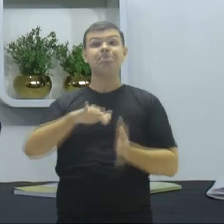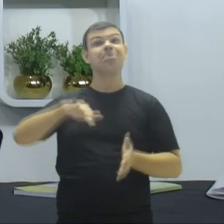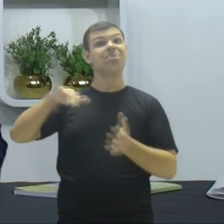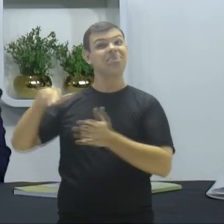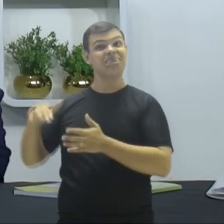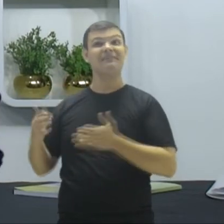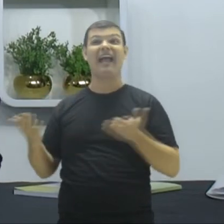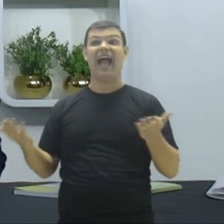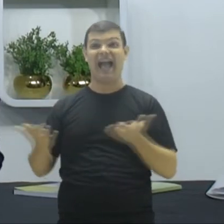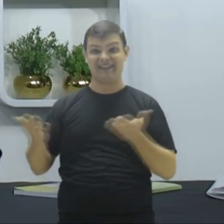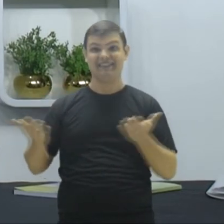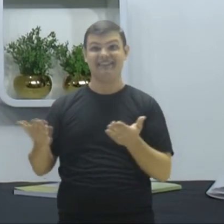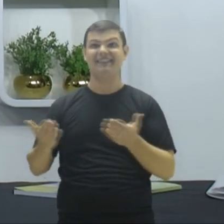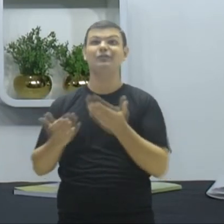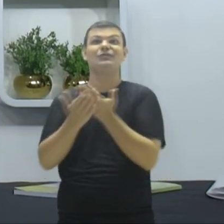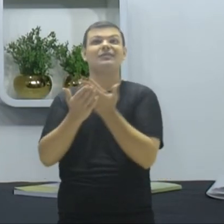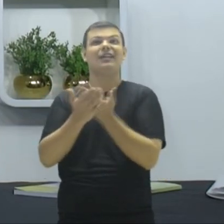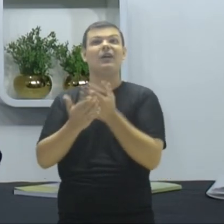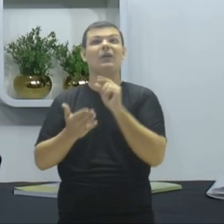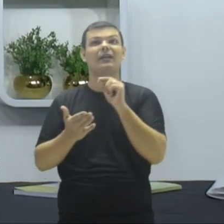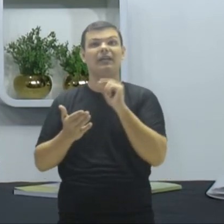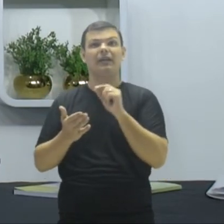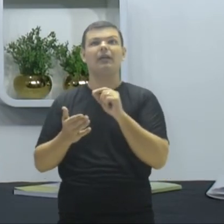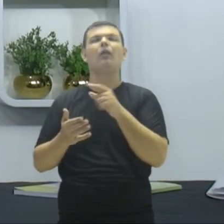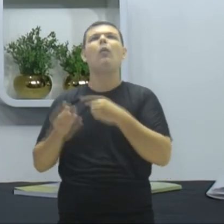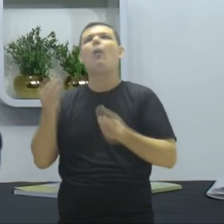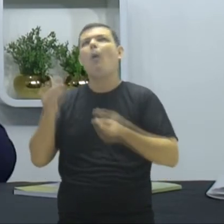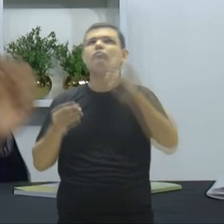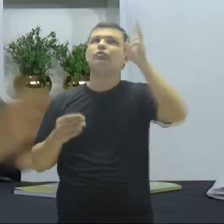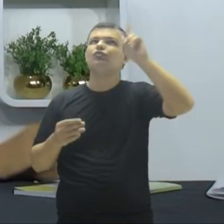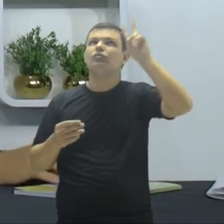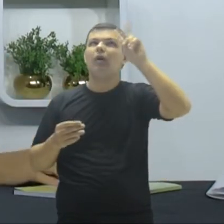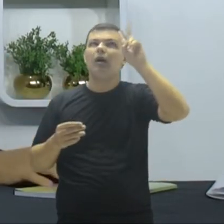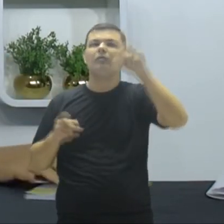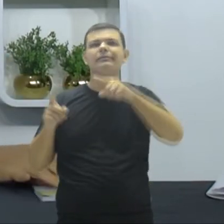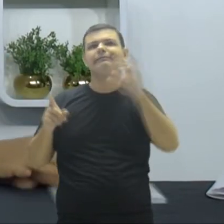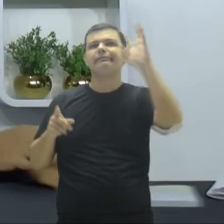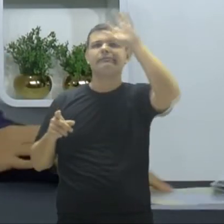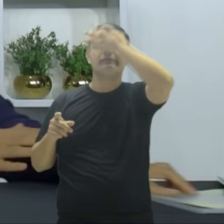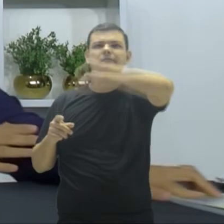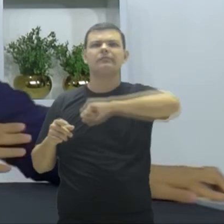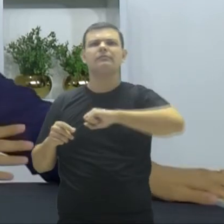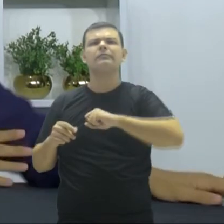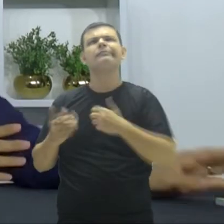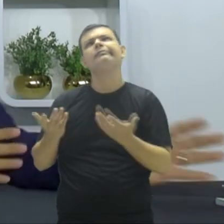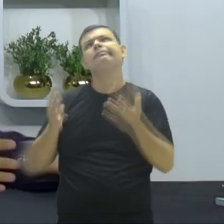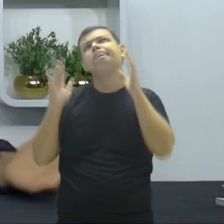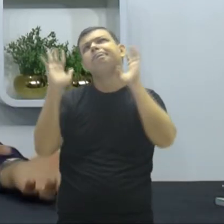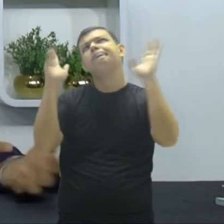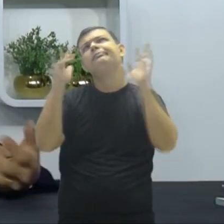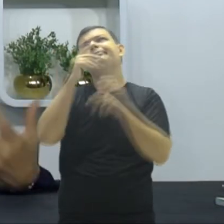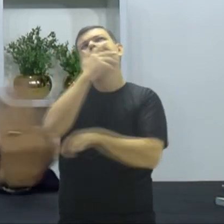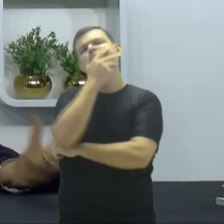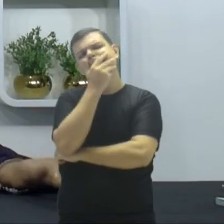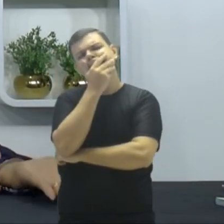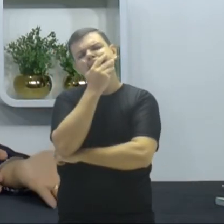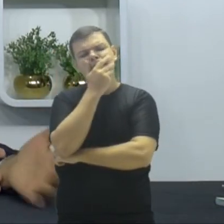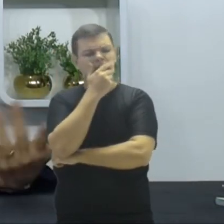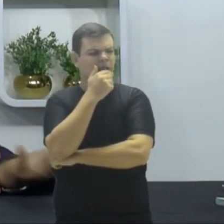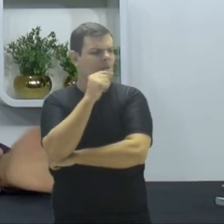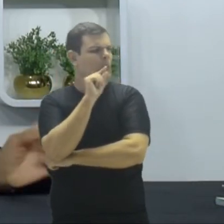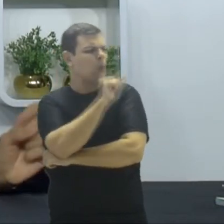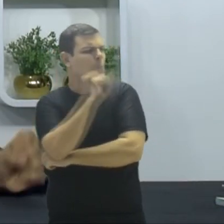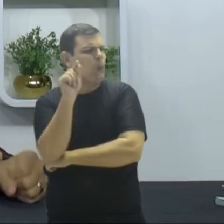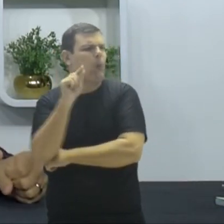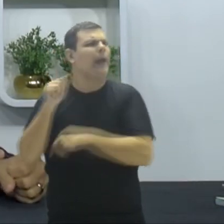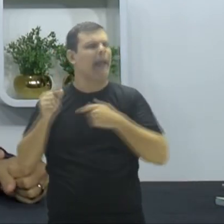vou estudar com vocês os elementos da narrativa. E aí vocês devem estar me perguntando assim, professora, o que são